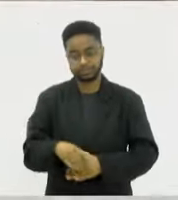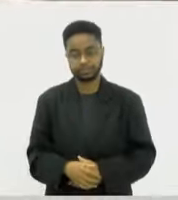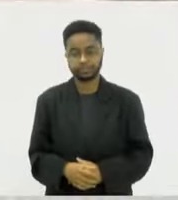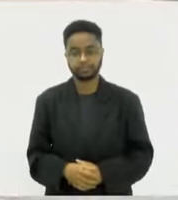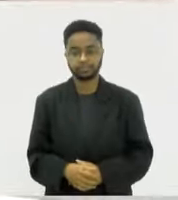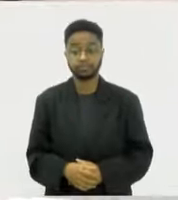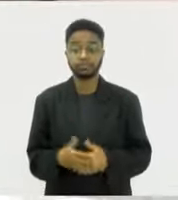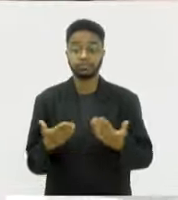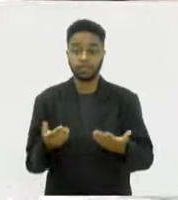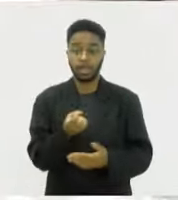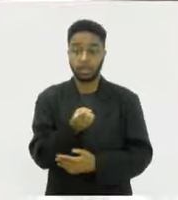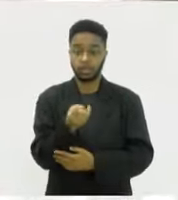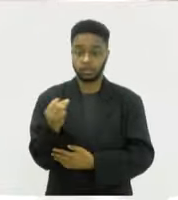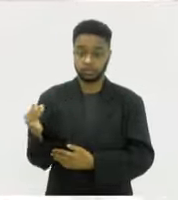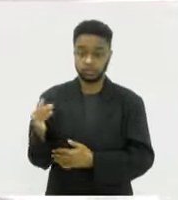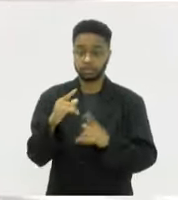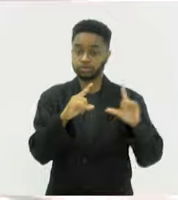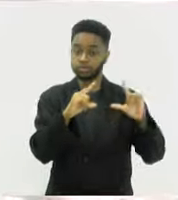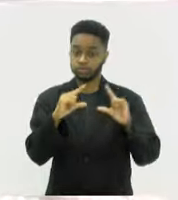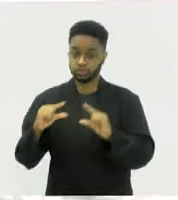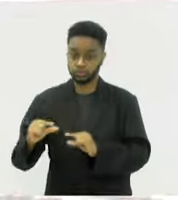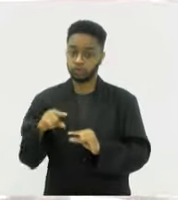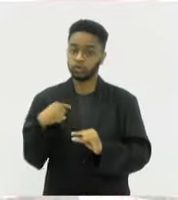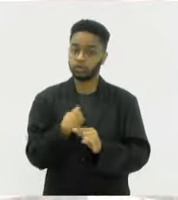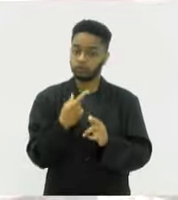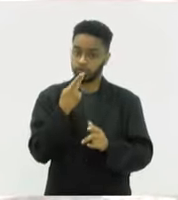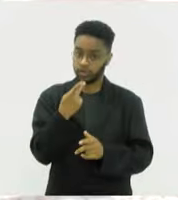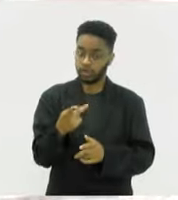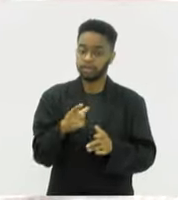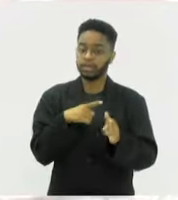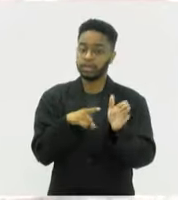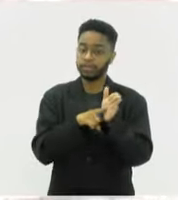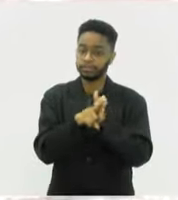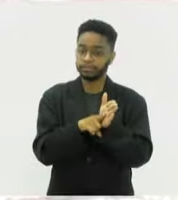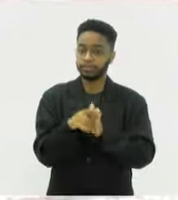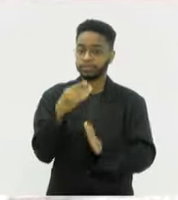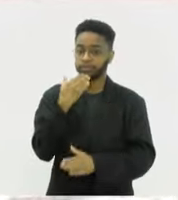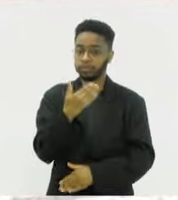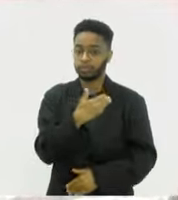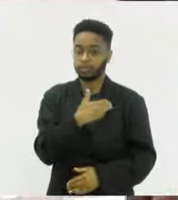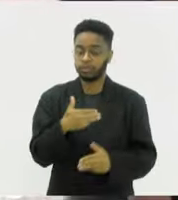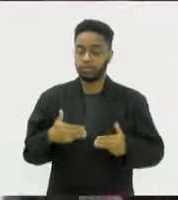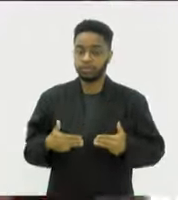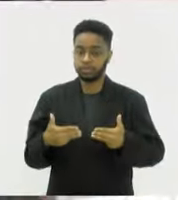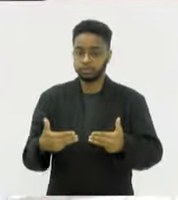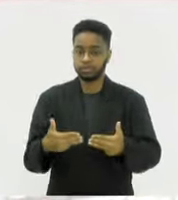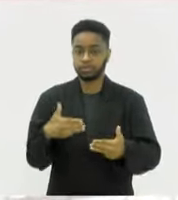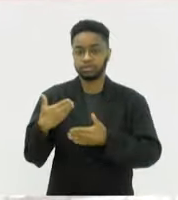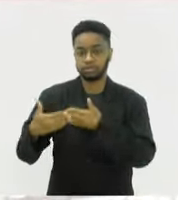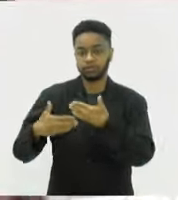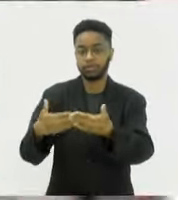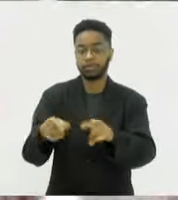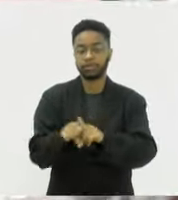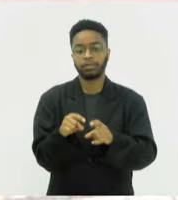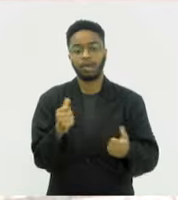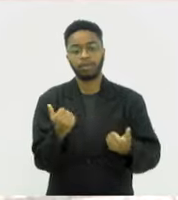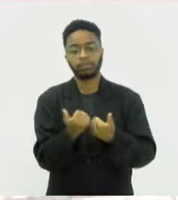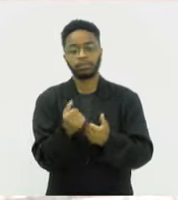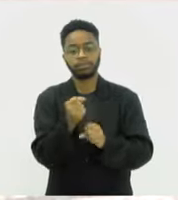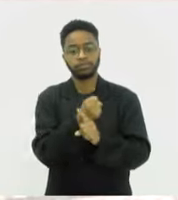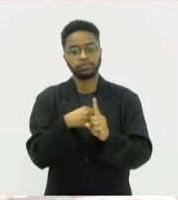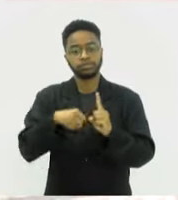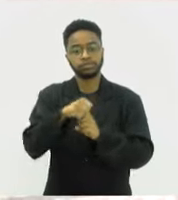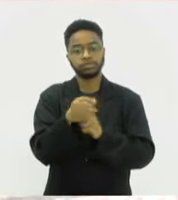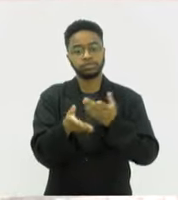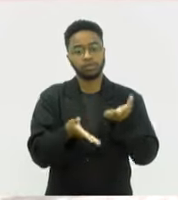Esses números estão reduzindo, né? Como a gente citou, essa pesquisa foi solicitada pelo Ministério de Desenvolvimento e Assistência Social,